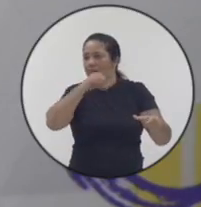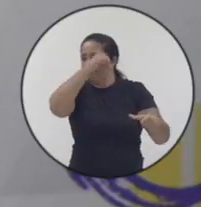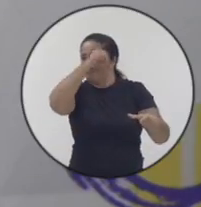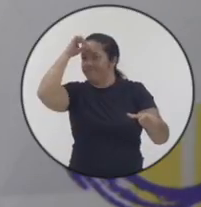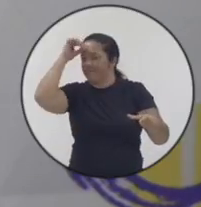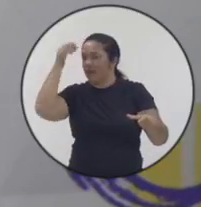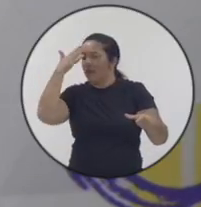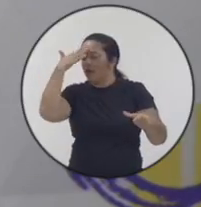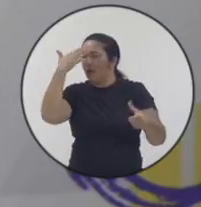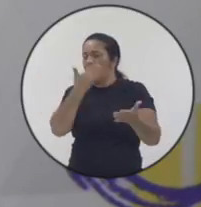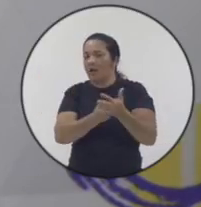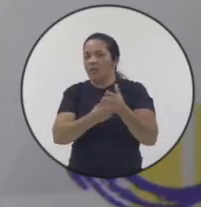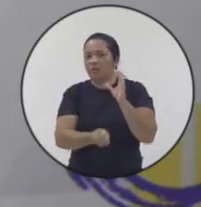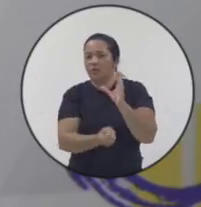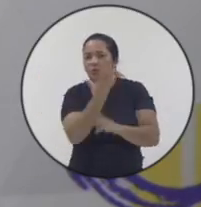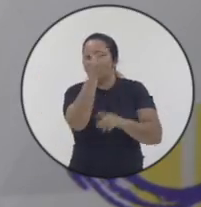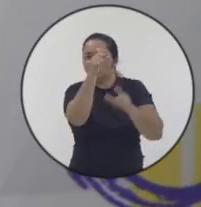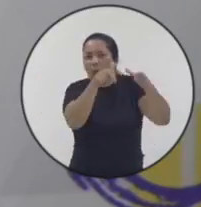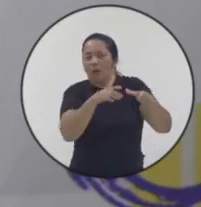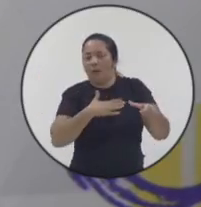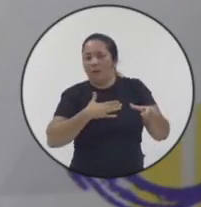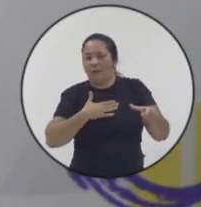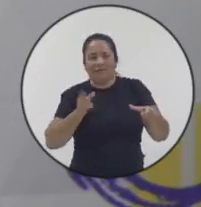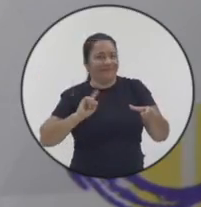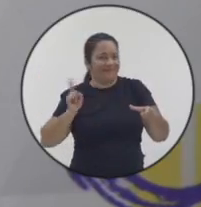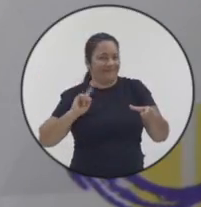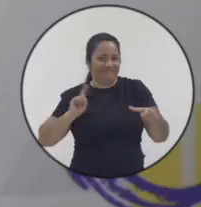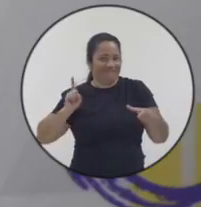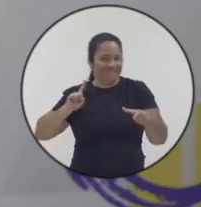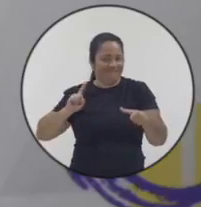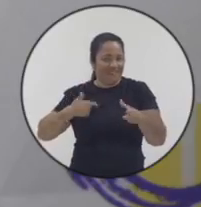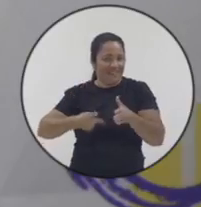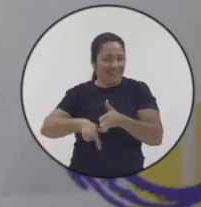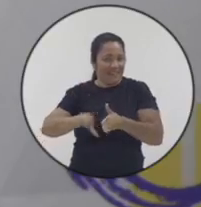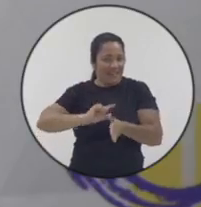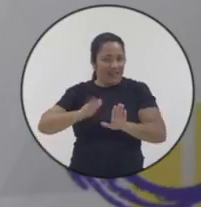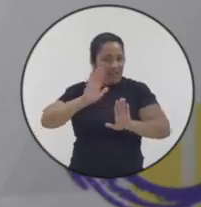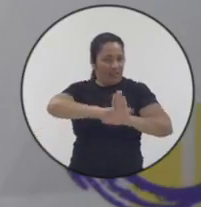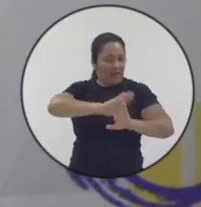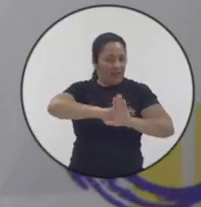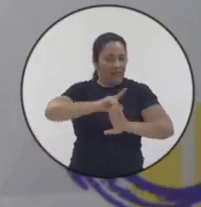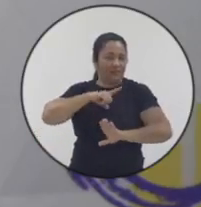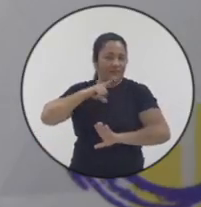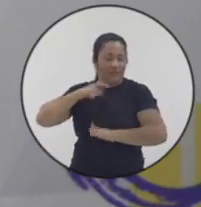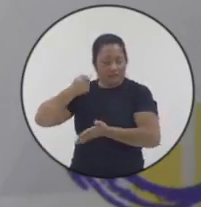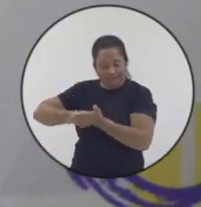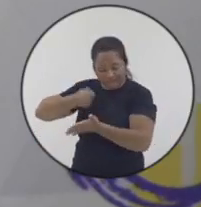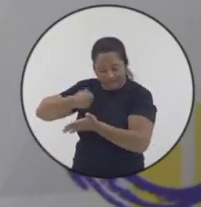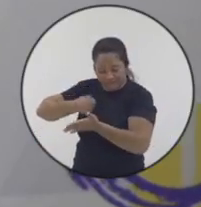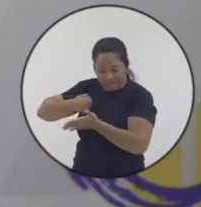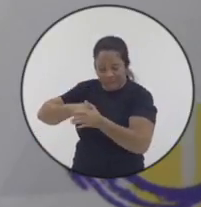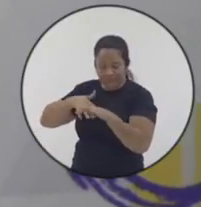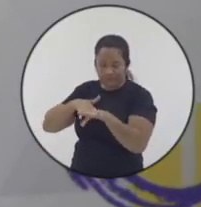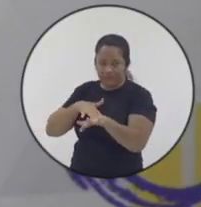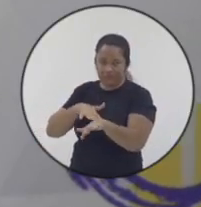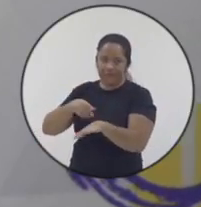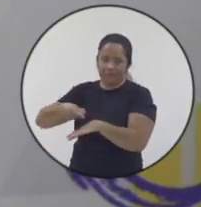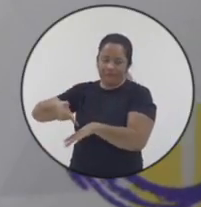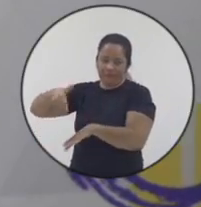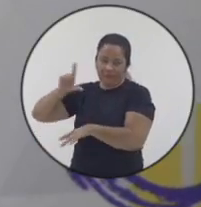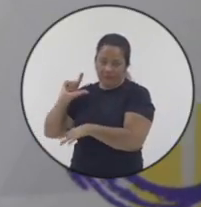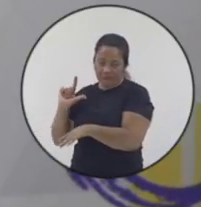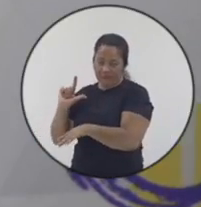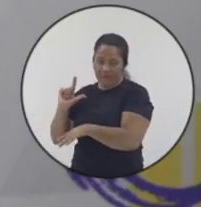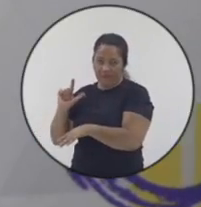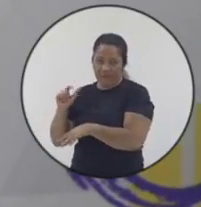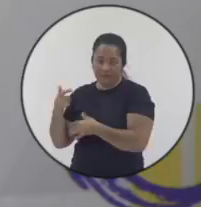não são dados de bandeja, porque não são. Tem muito sangue o preço que a gente paga e que várias irmãs e irmãos continuam pagando todos os dias. E pensando um pouco